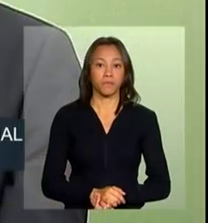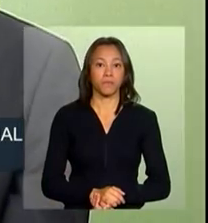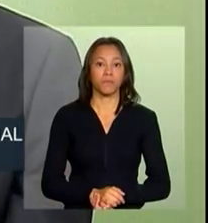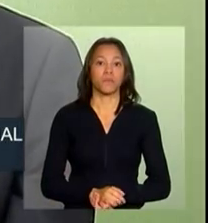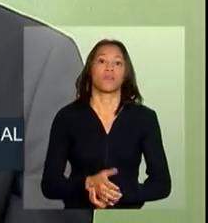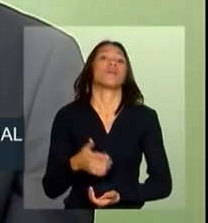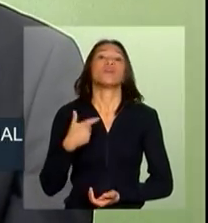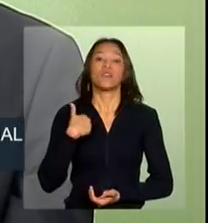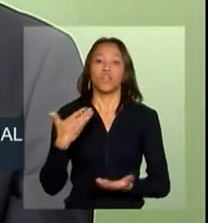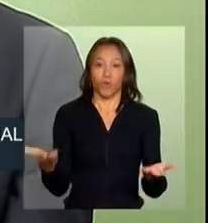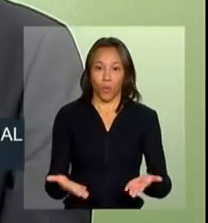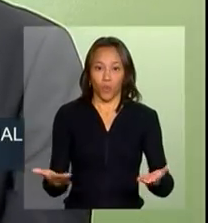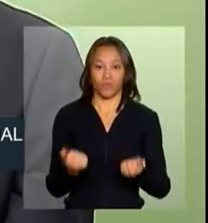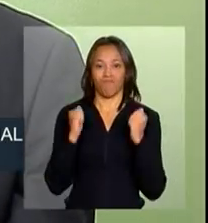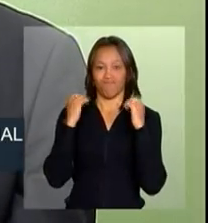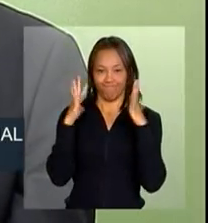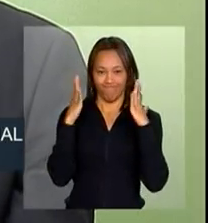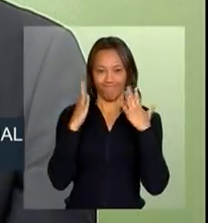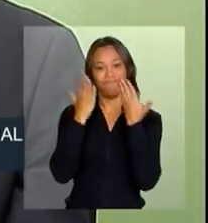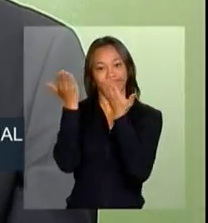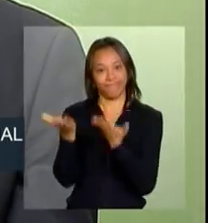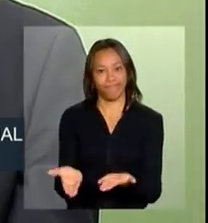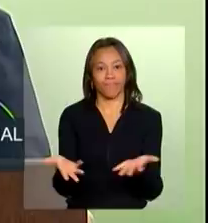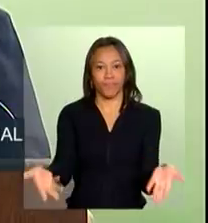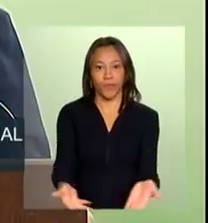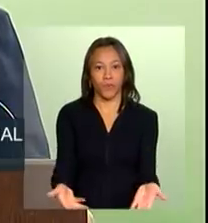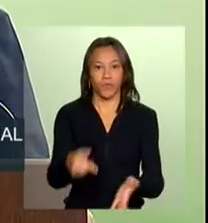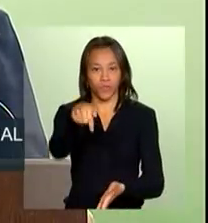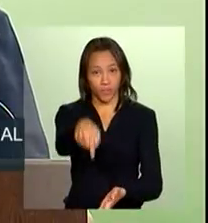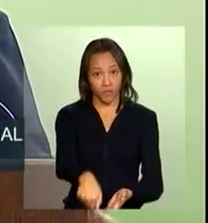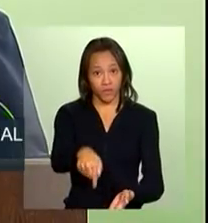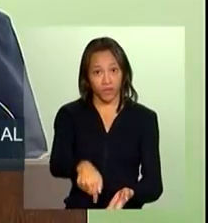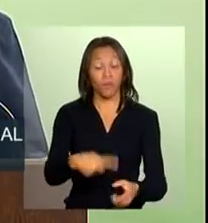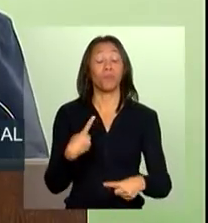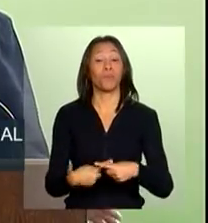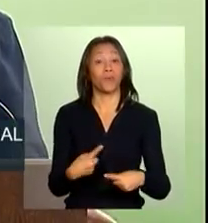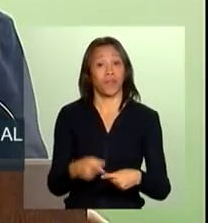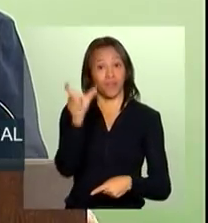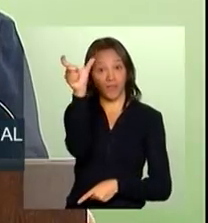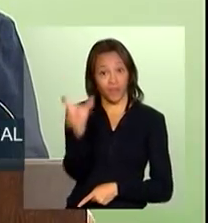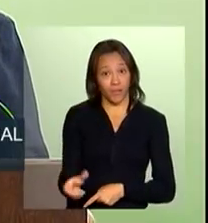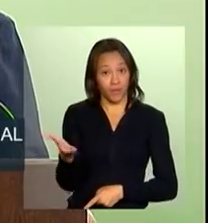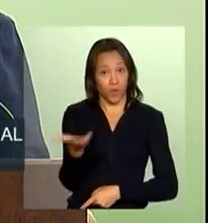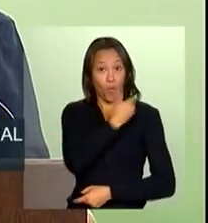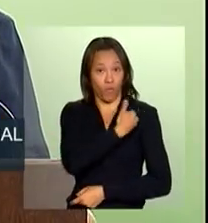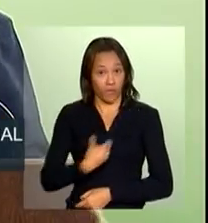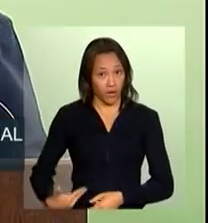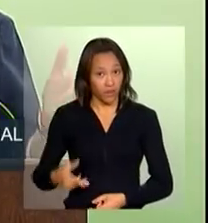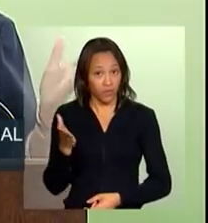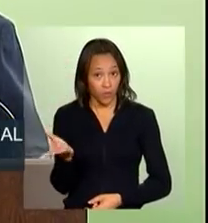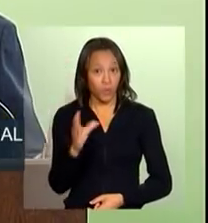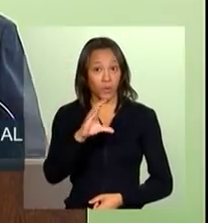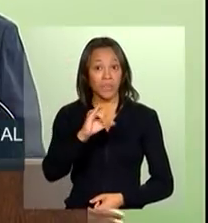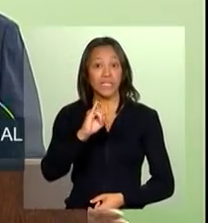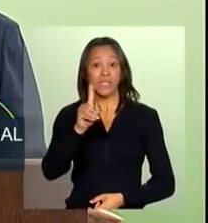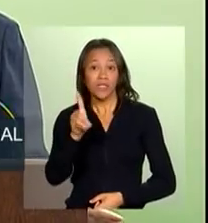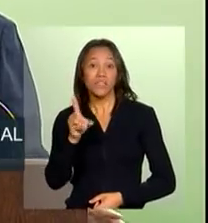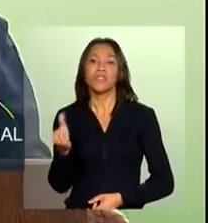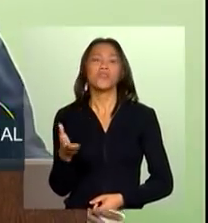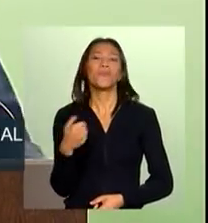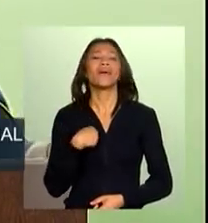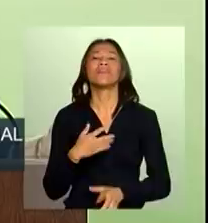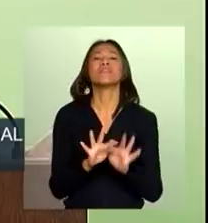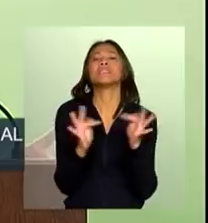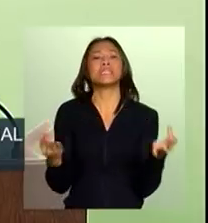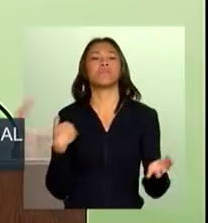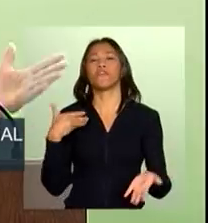ao qual homenageamos nessa cerimônia, porque o governador Cid Gomes não está aqui por e